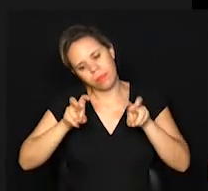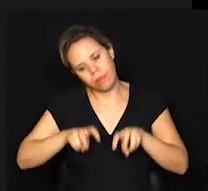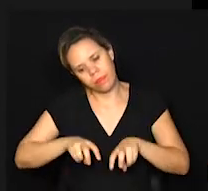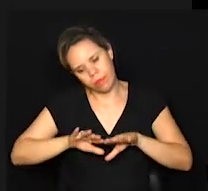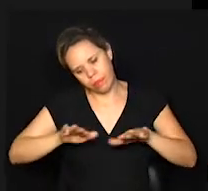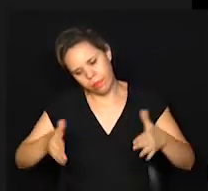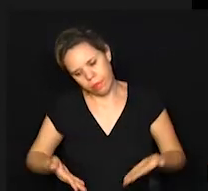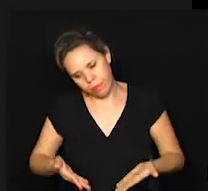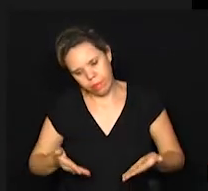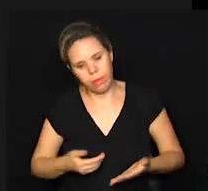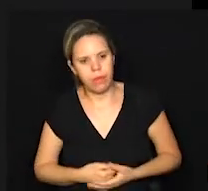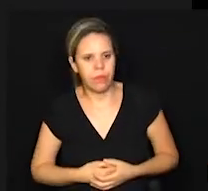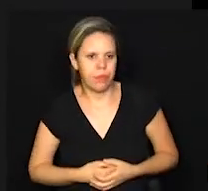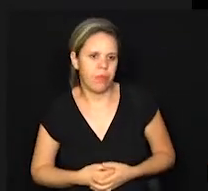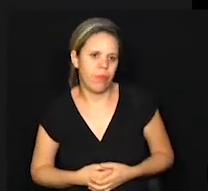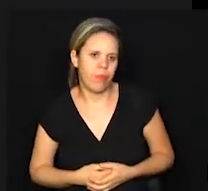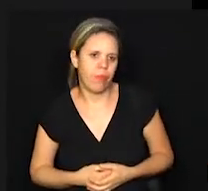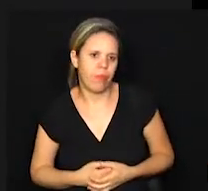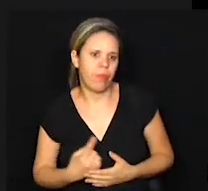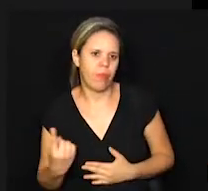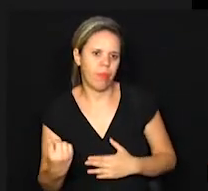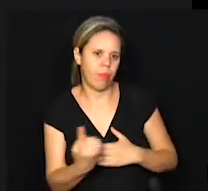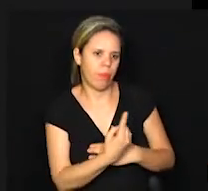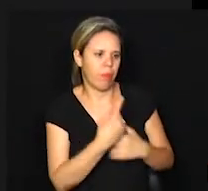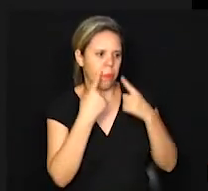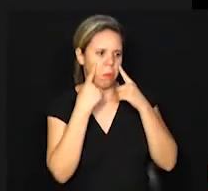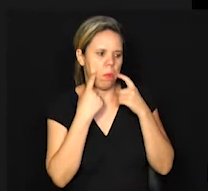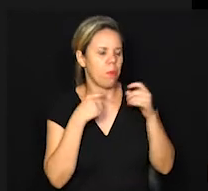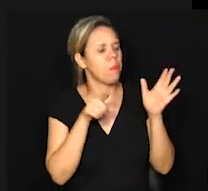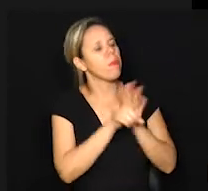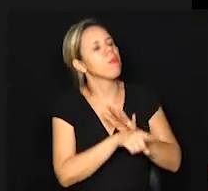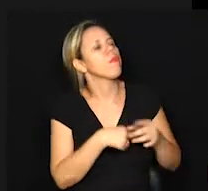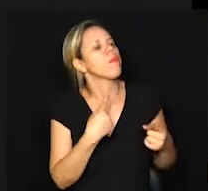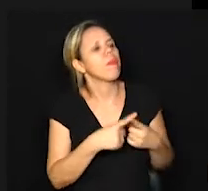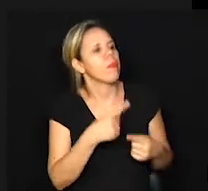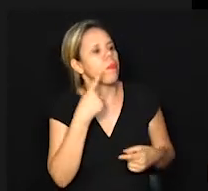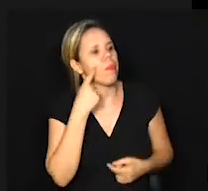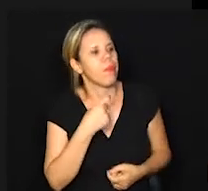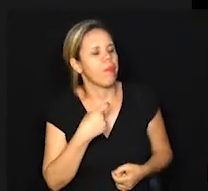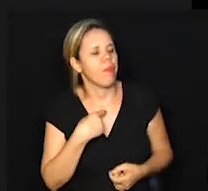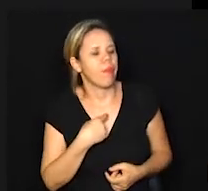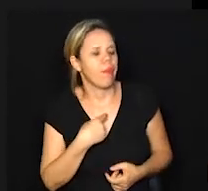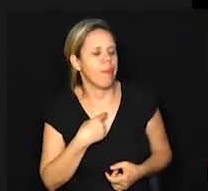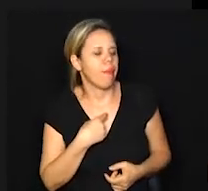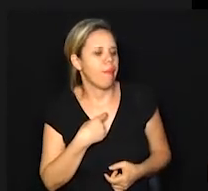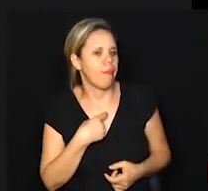mesa, e eu cheguei chorando, elas me perguntaram por quê, elas me